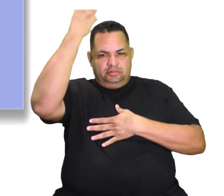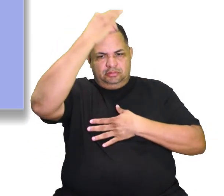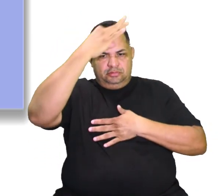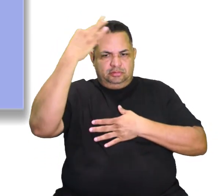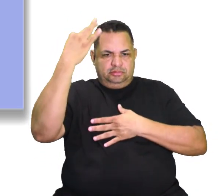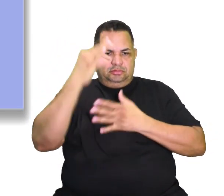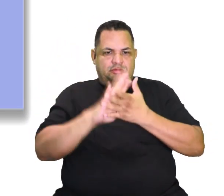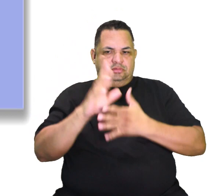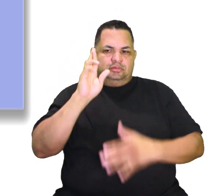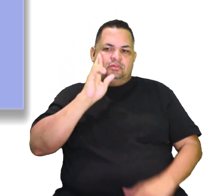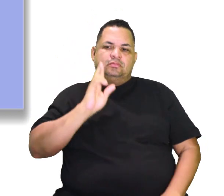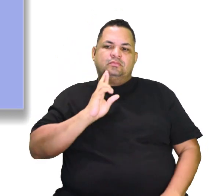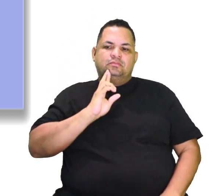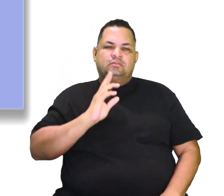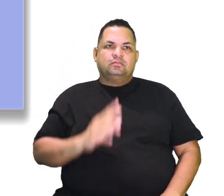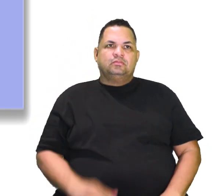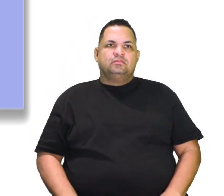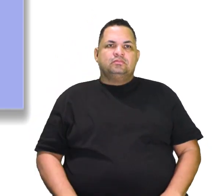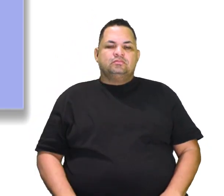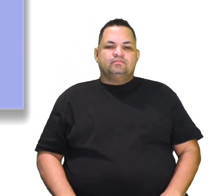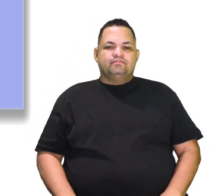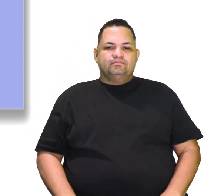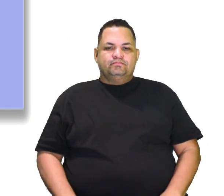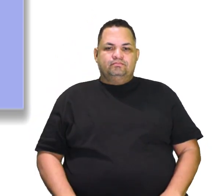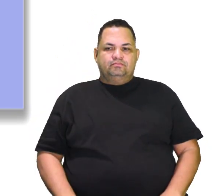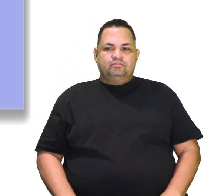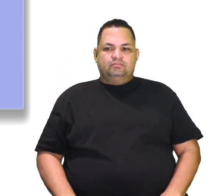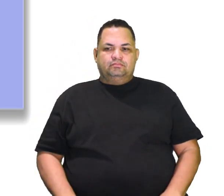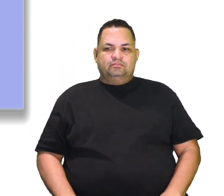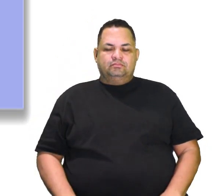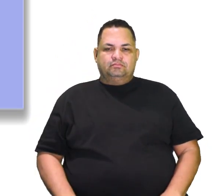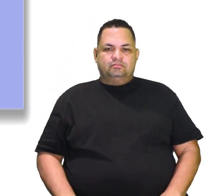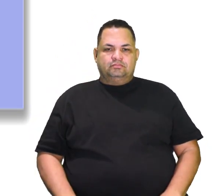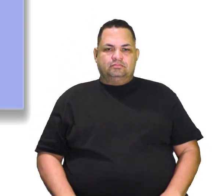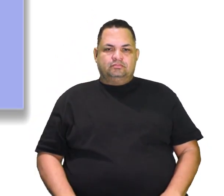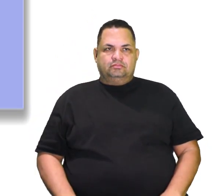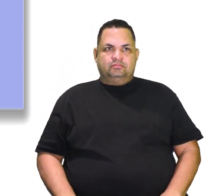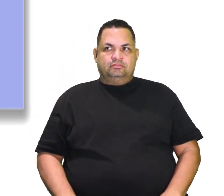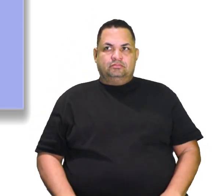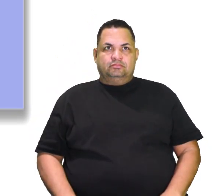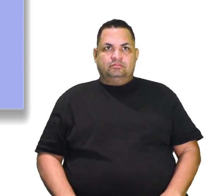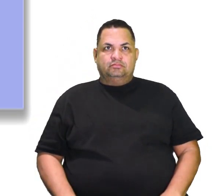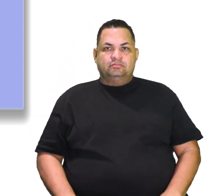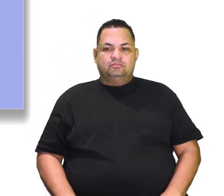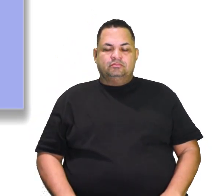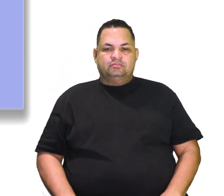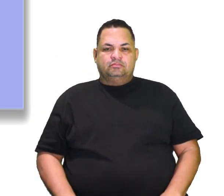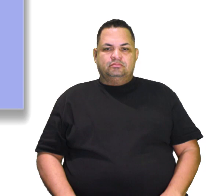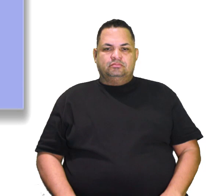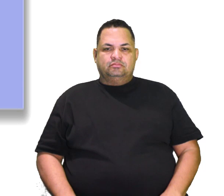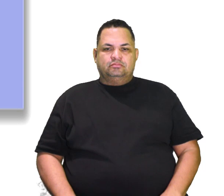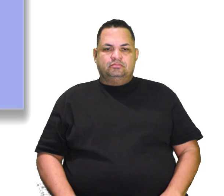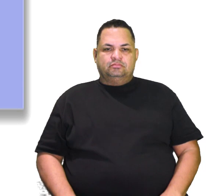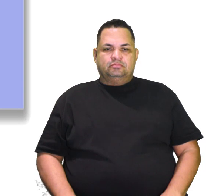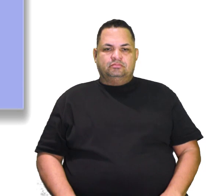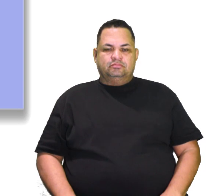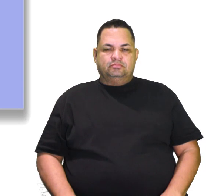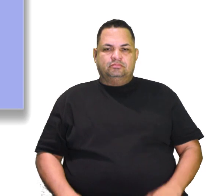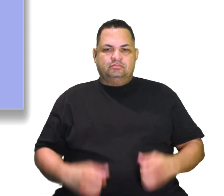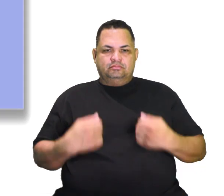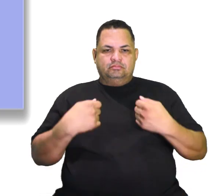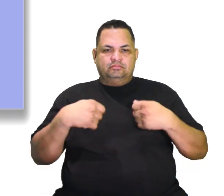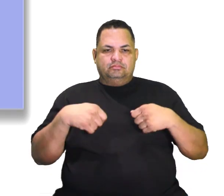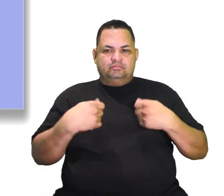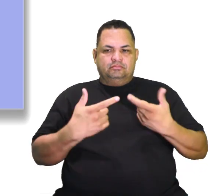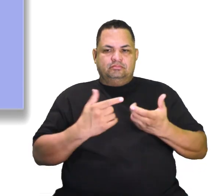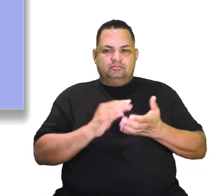informações sobre esse tema. Estudantes, lembrando que não vamos aprofundar, porque